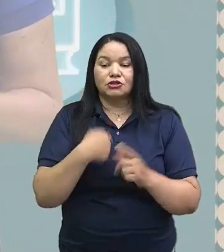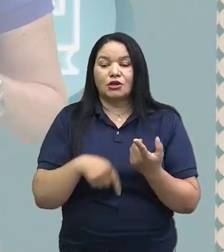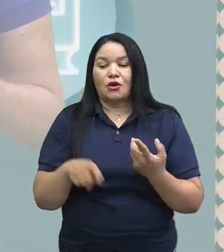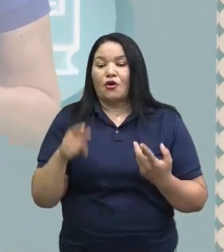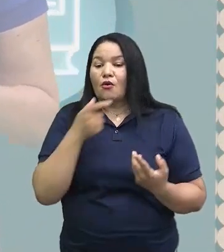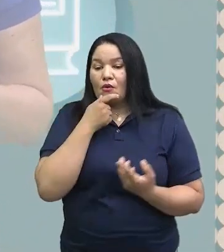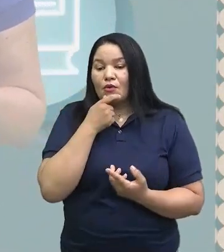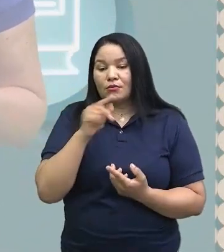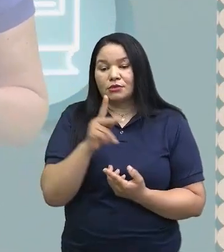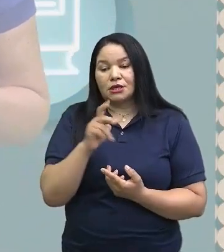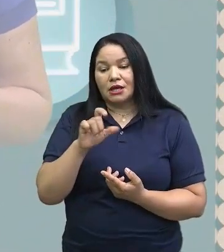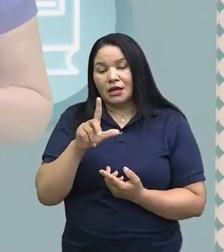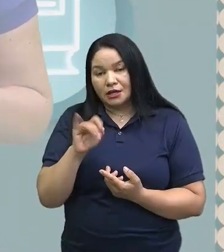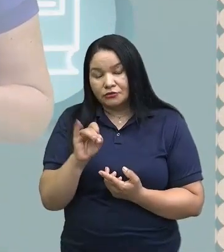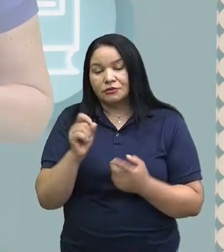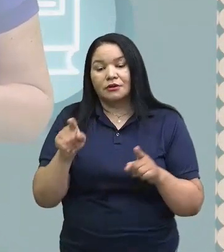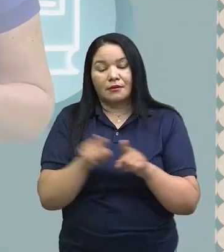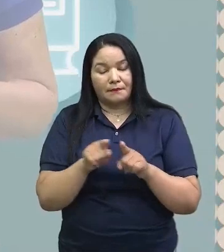nas artes plásticas.